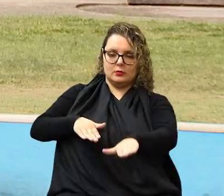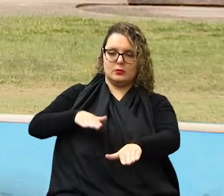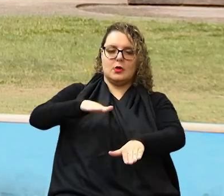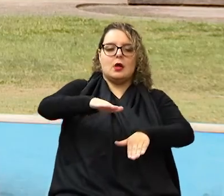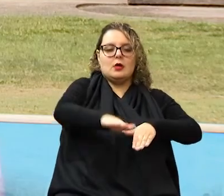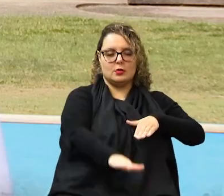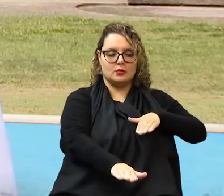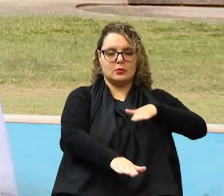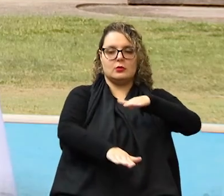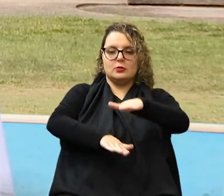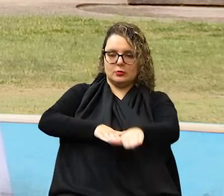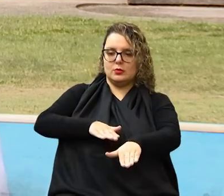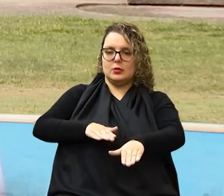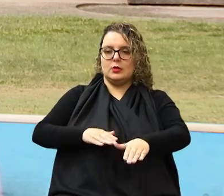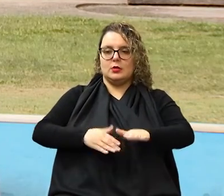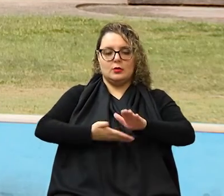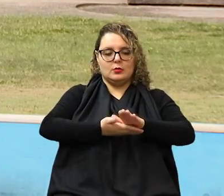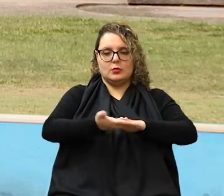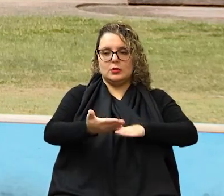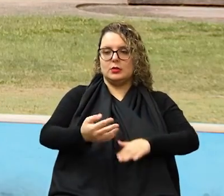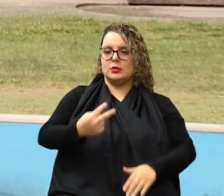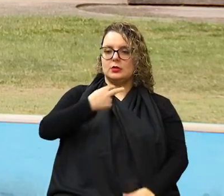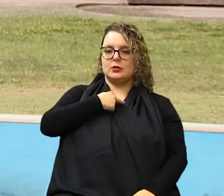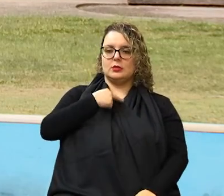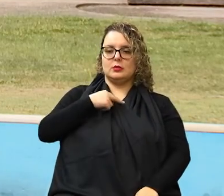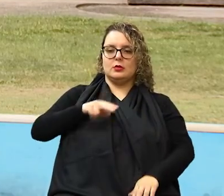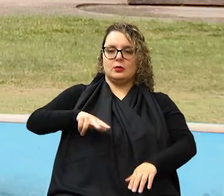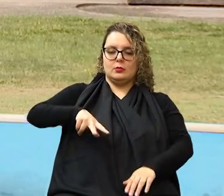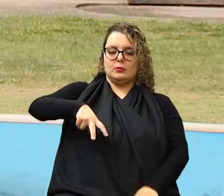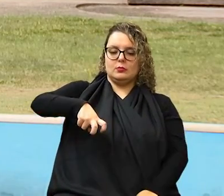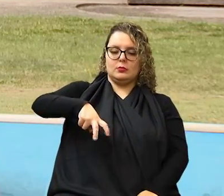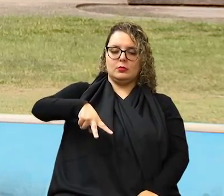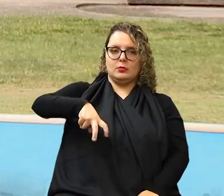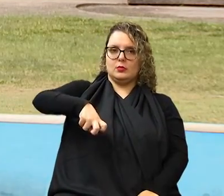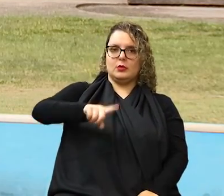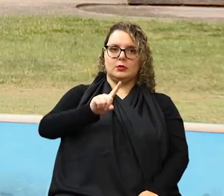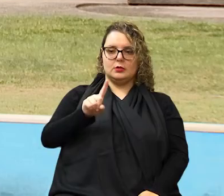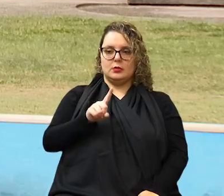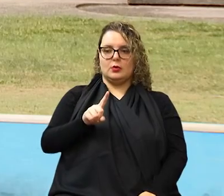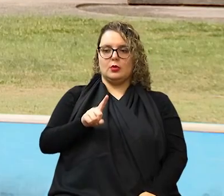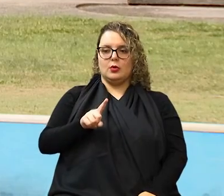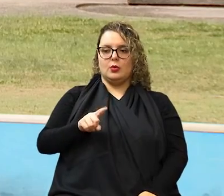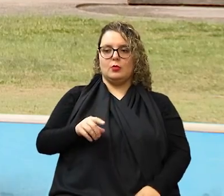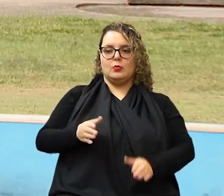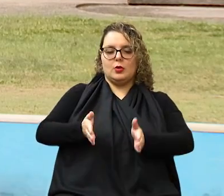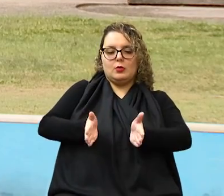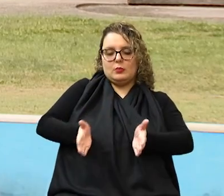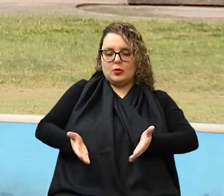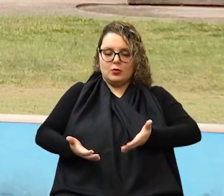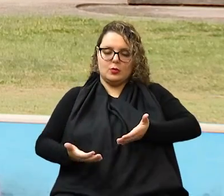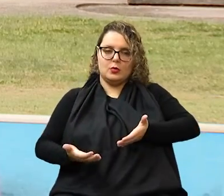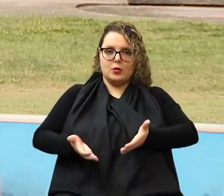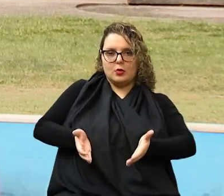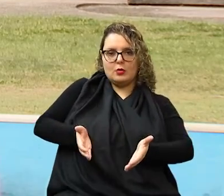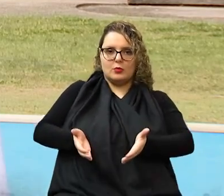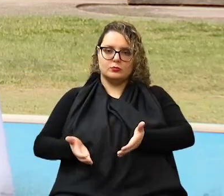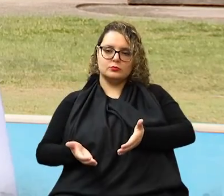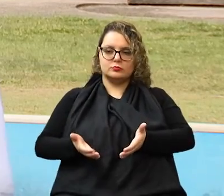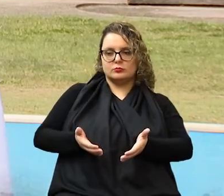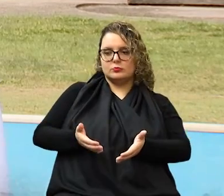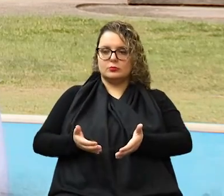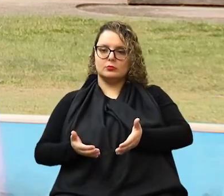o contato do pé com o solo, não pode haver flexão do joelho. Por isso que para passar o quadril nesse